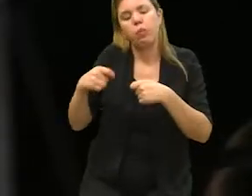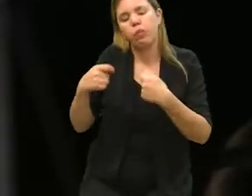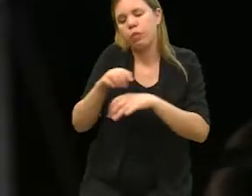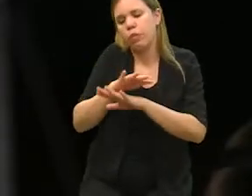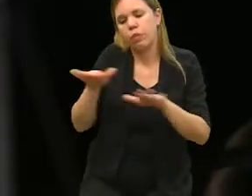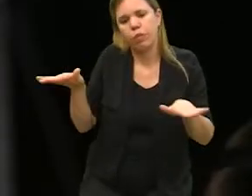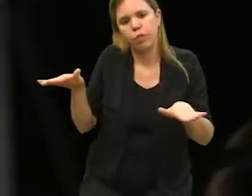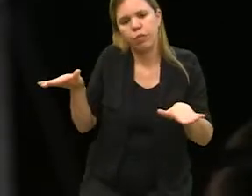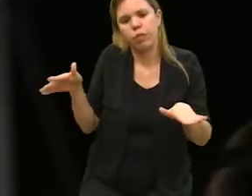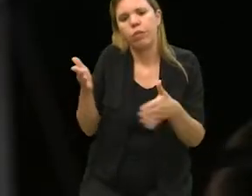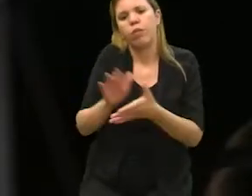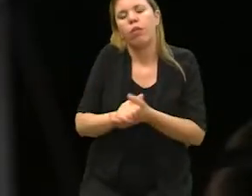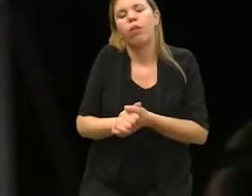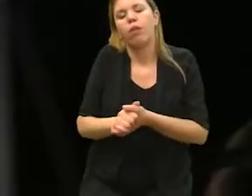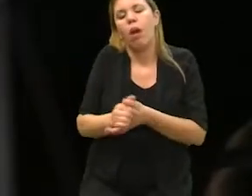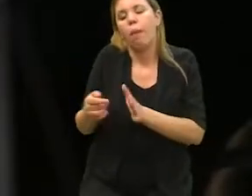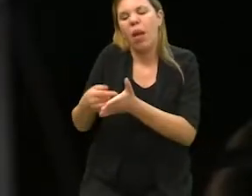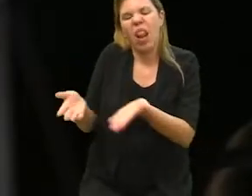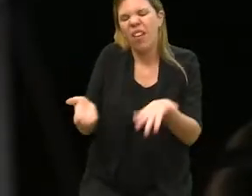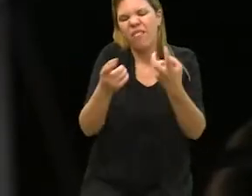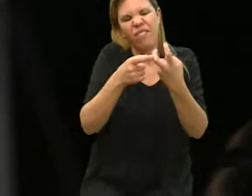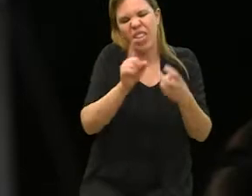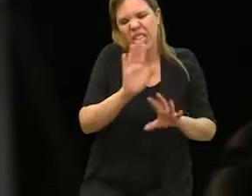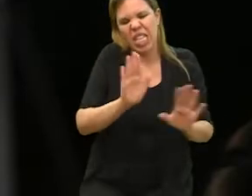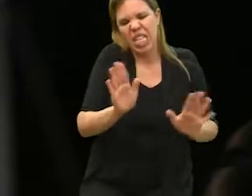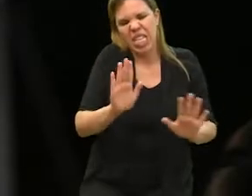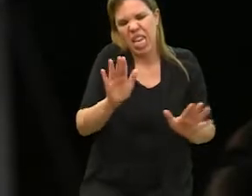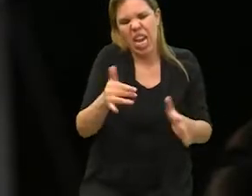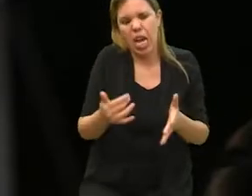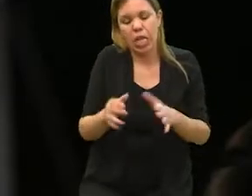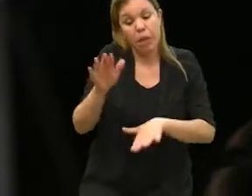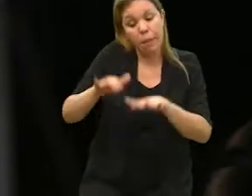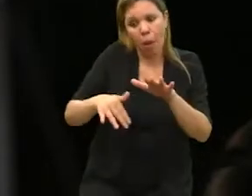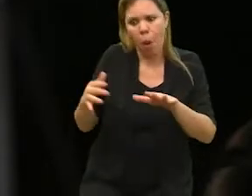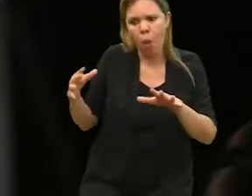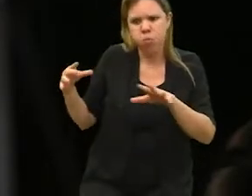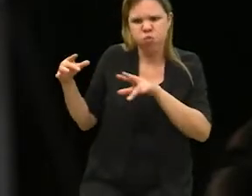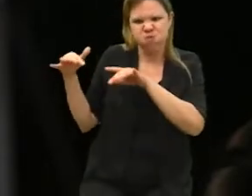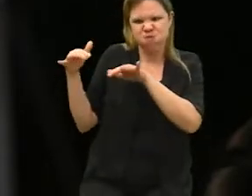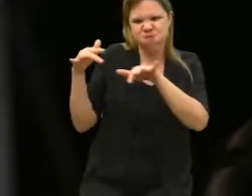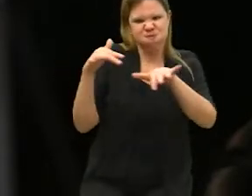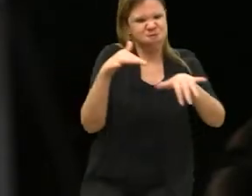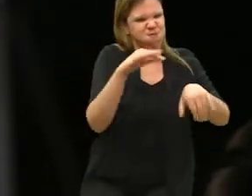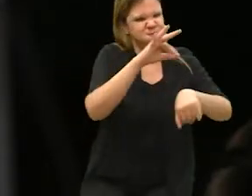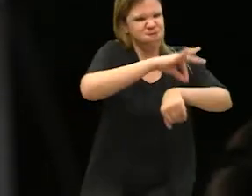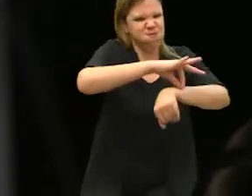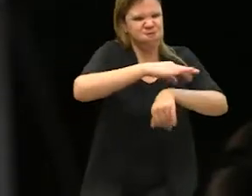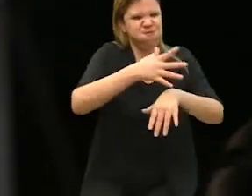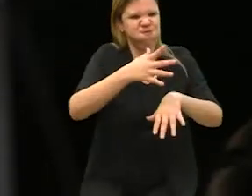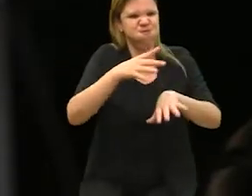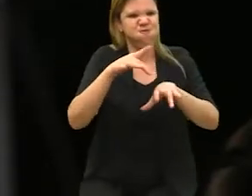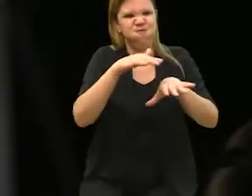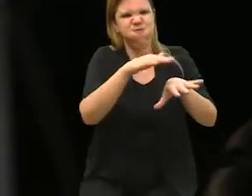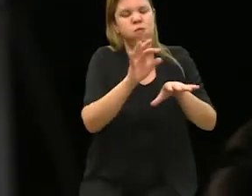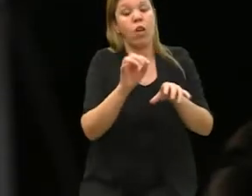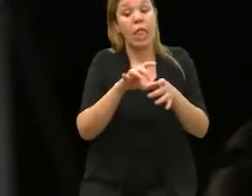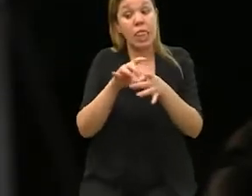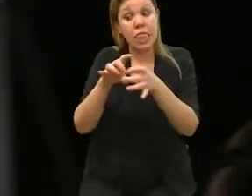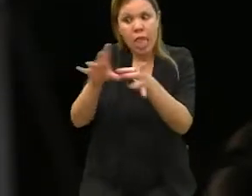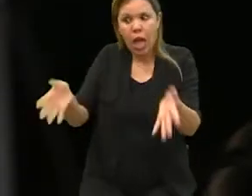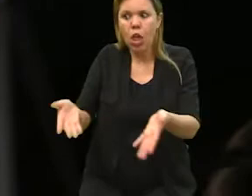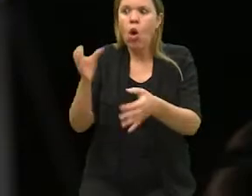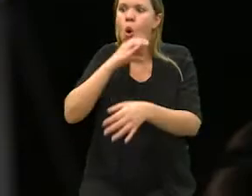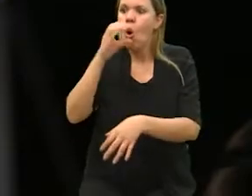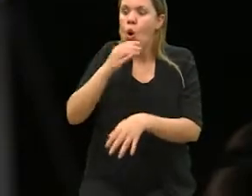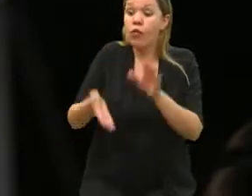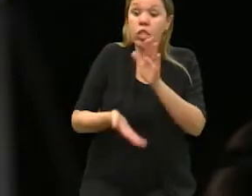há necessidade muito grande de levar o animal para o veterinário, a não ser que seja um enxame de abelhas, né? Então, no caso de enxame, solta o animal,